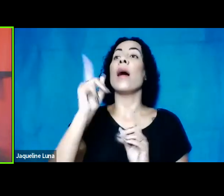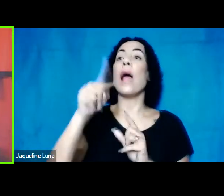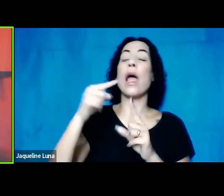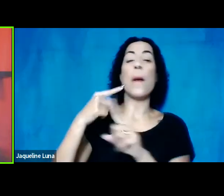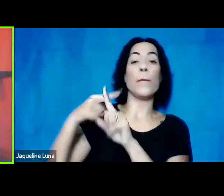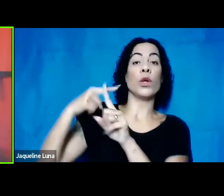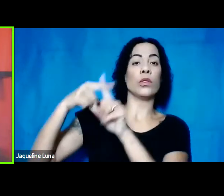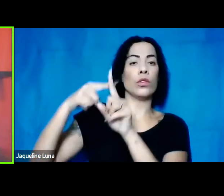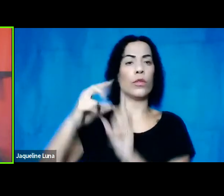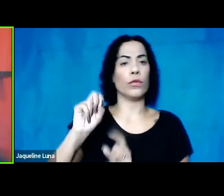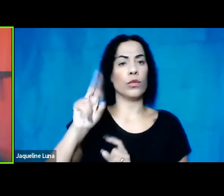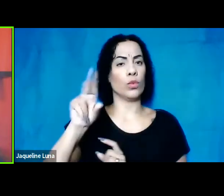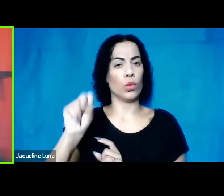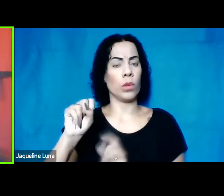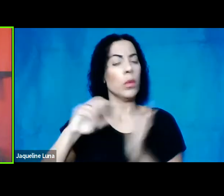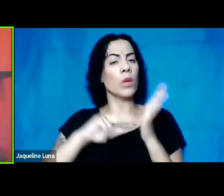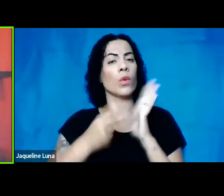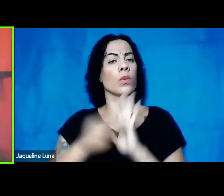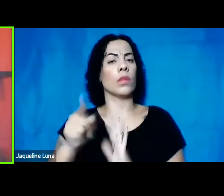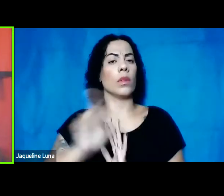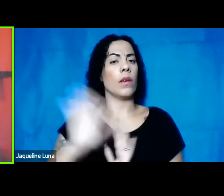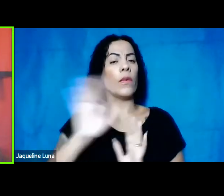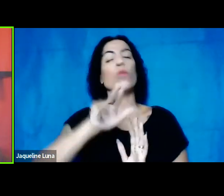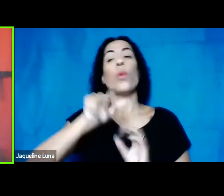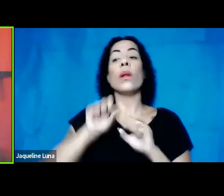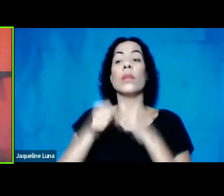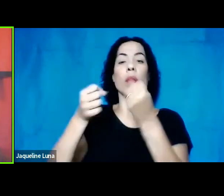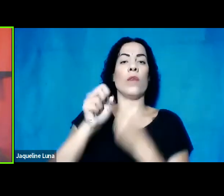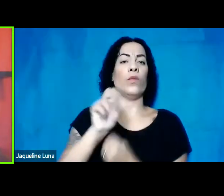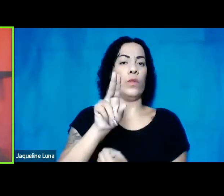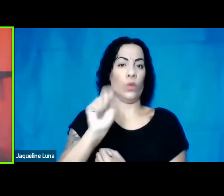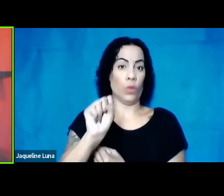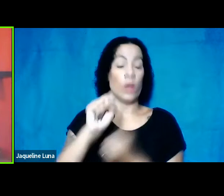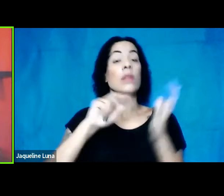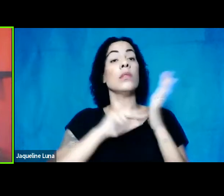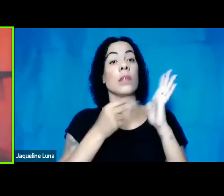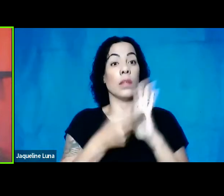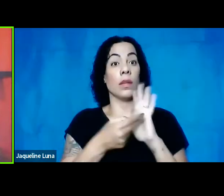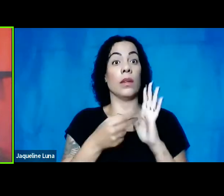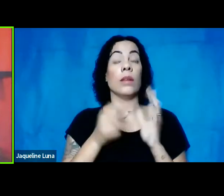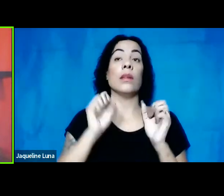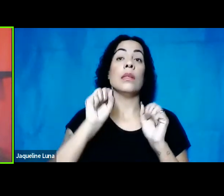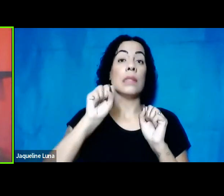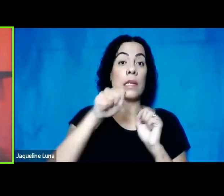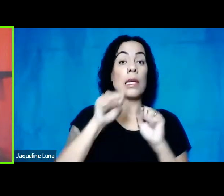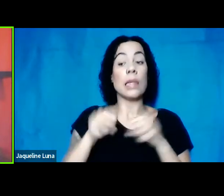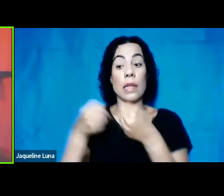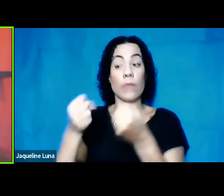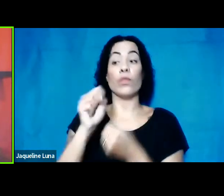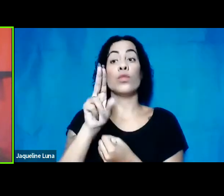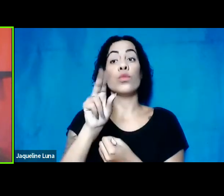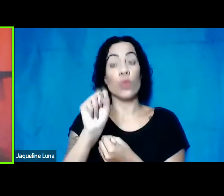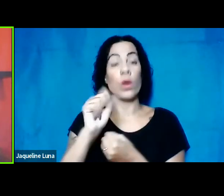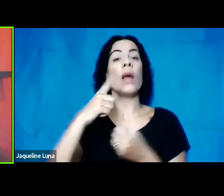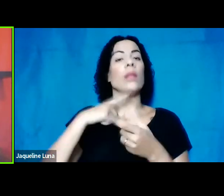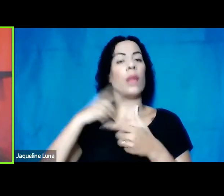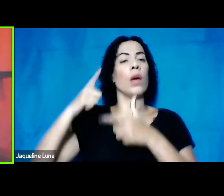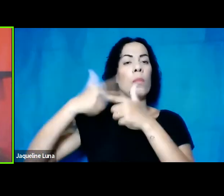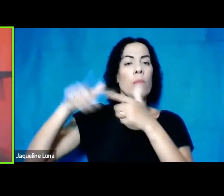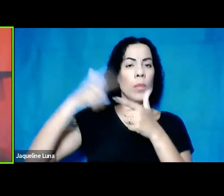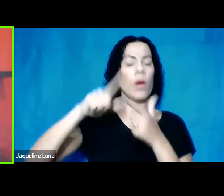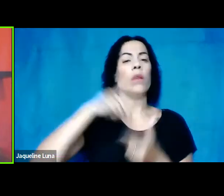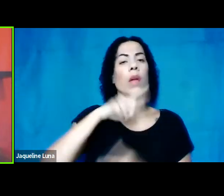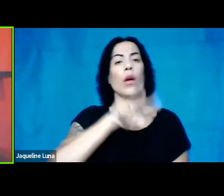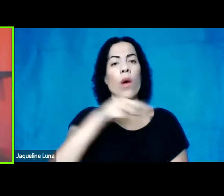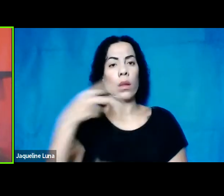para o SUS, isso não significa defender o SUS. Isso não, quer dizer, significa defender o SUS, mas significa defender o SUS com todas as suas contradições, né? Como o Rogério também acabou